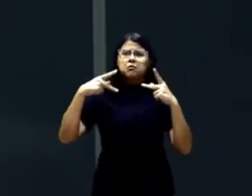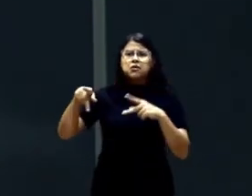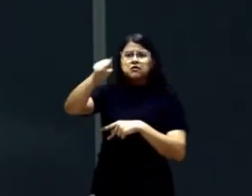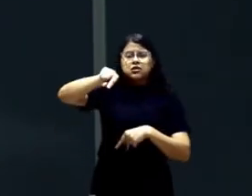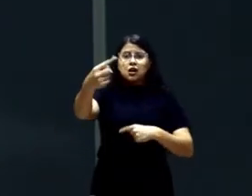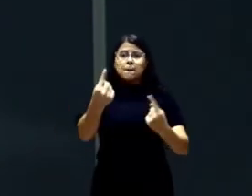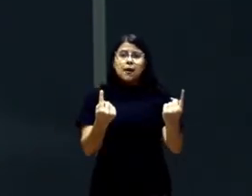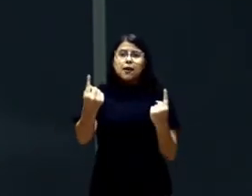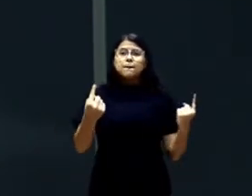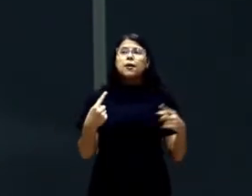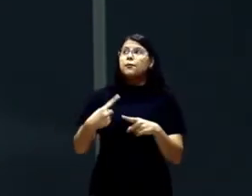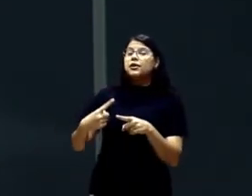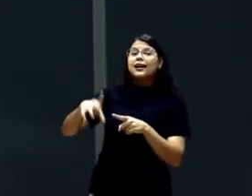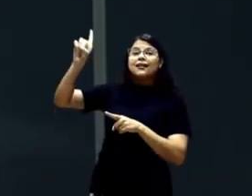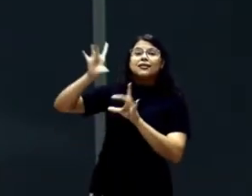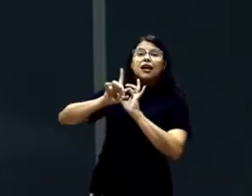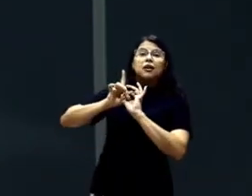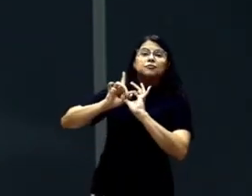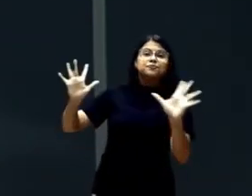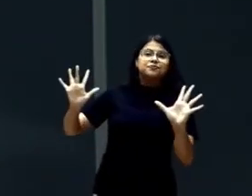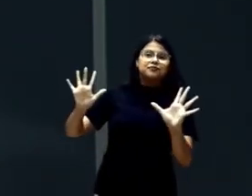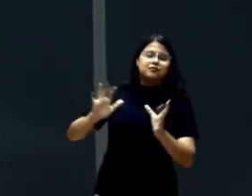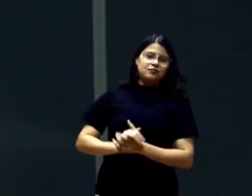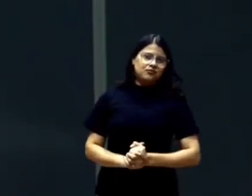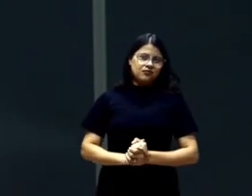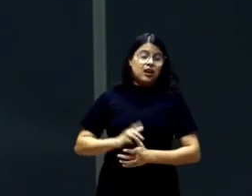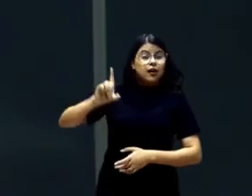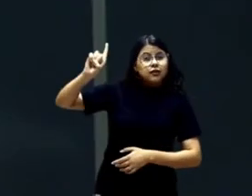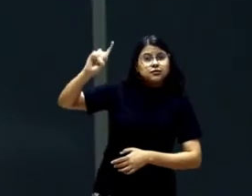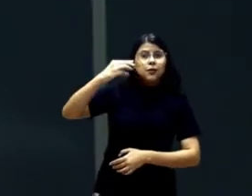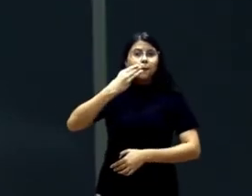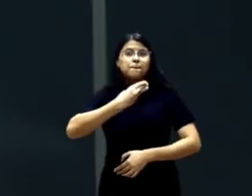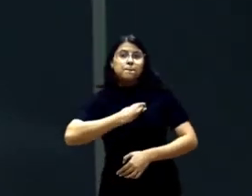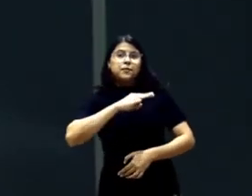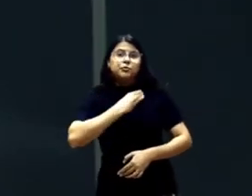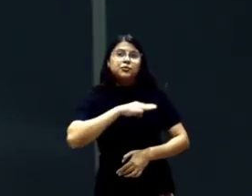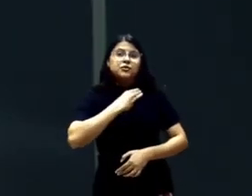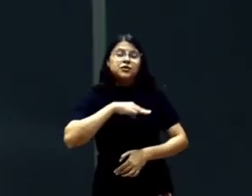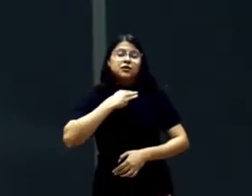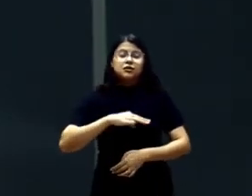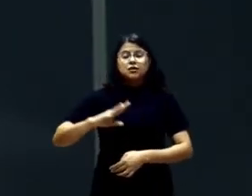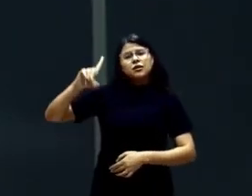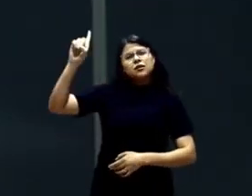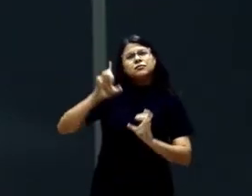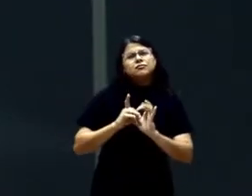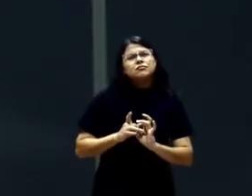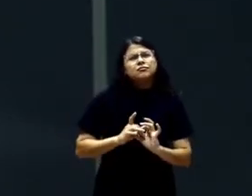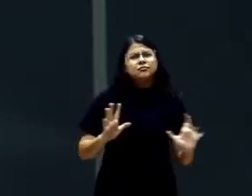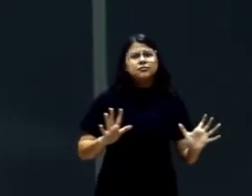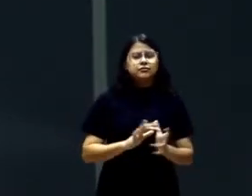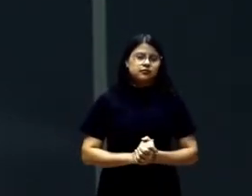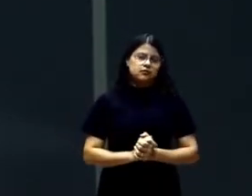é por causa do favor de Deus, é por causa da misericórdia de Deus. Então